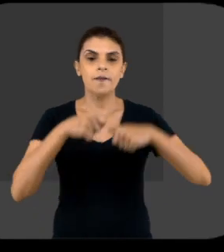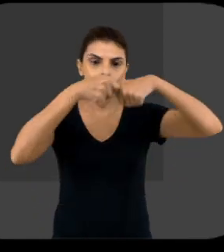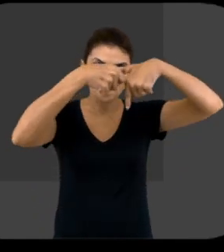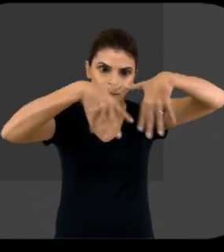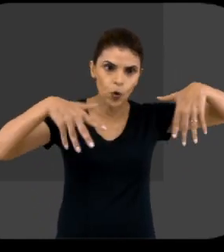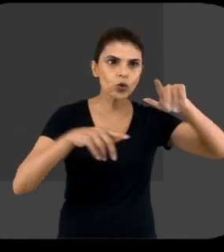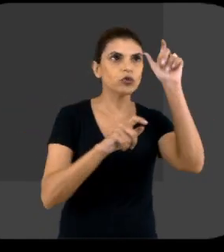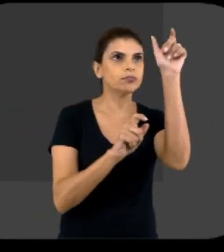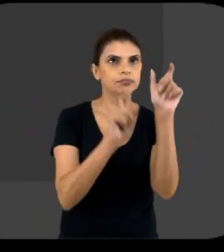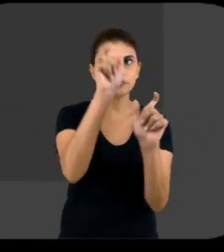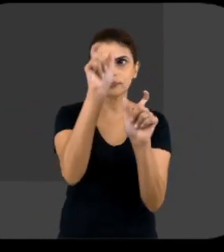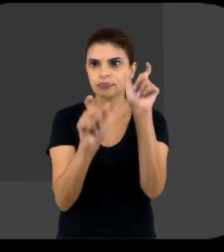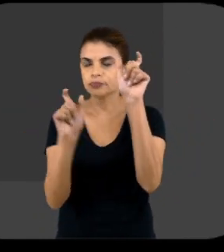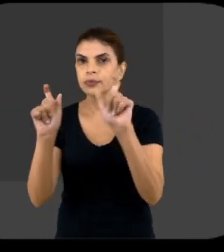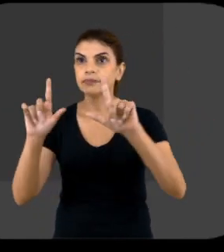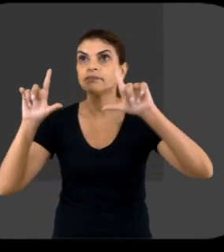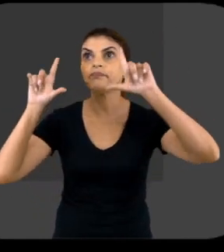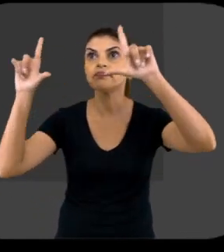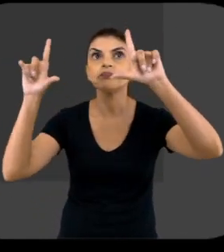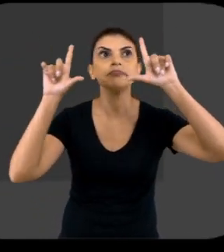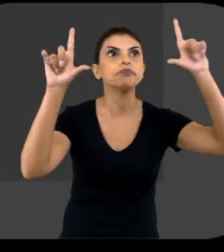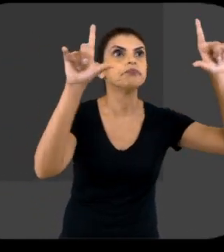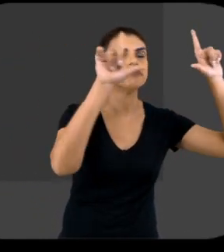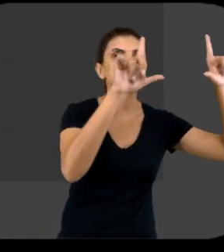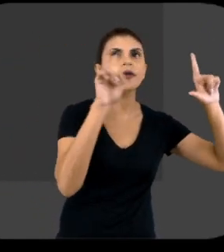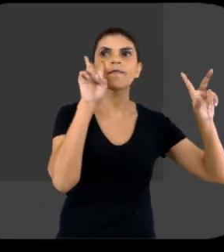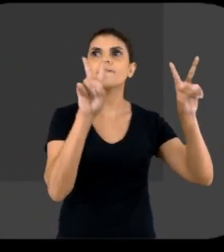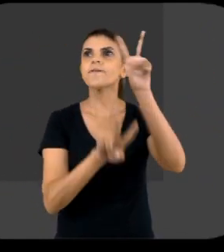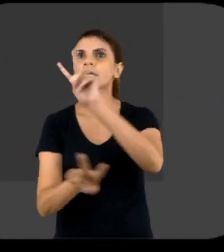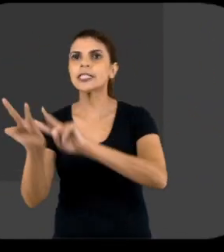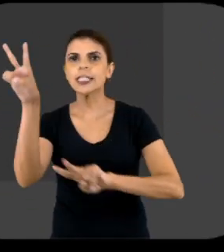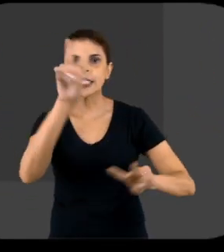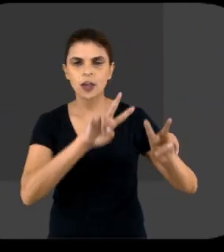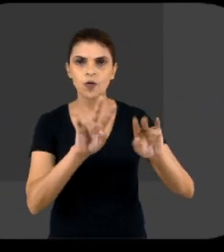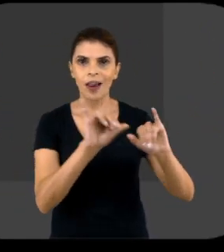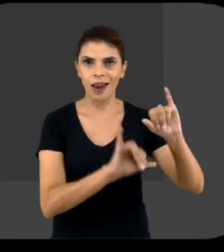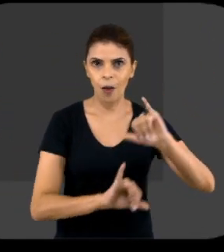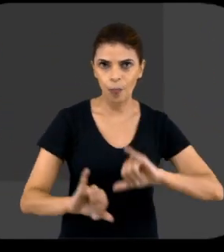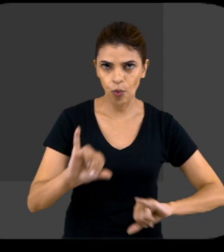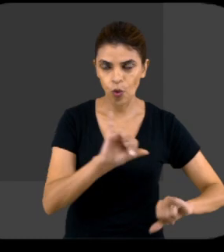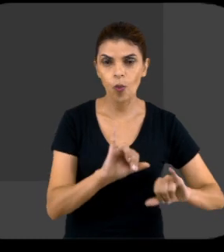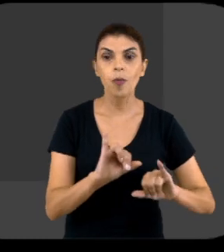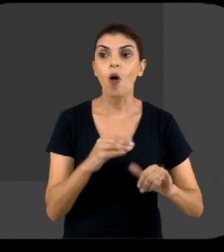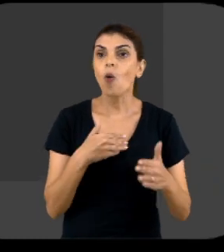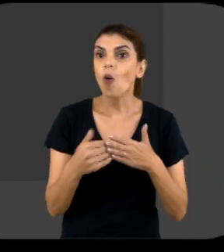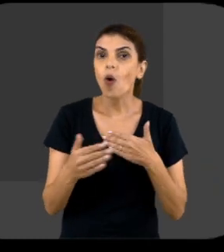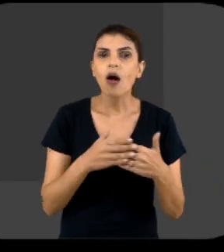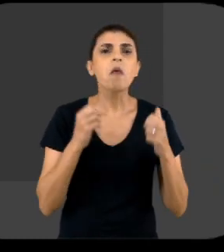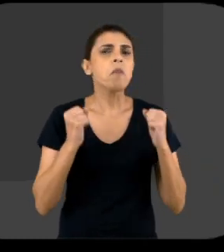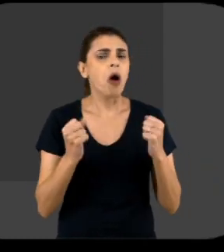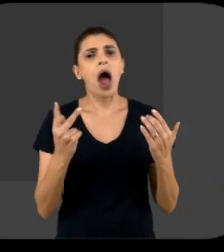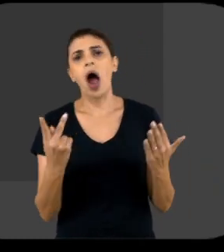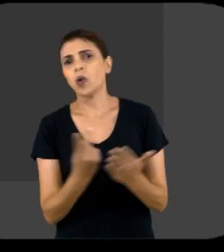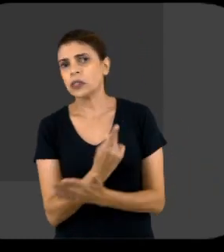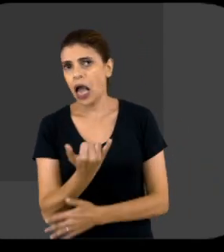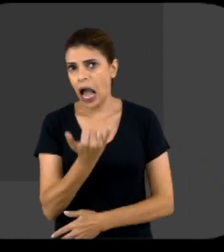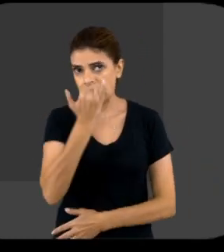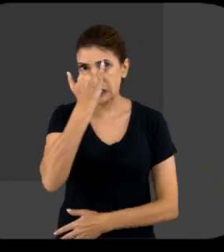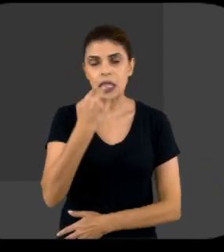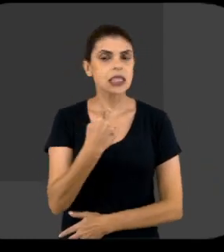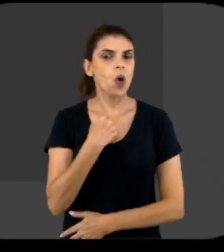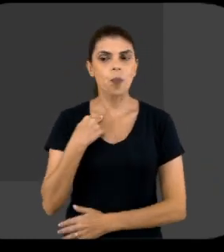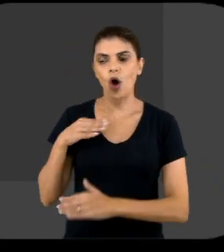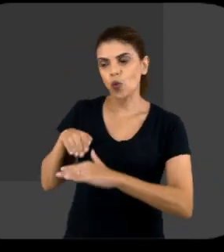fluxos, eles precisam estar em local visível no laboratório, aonde pode ocorrer um acidente,